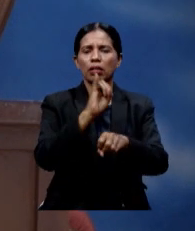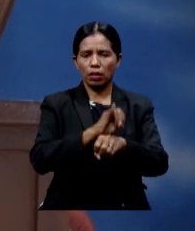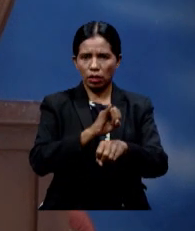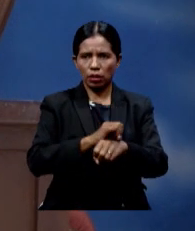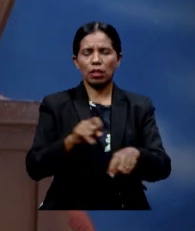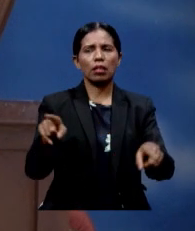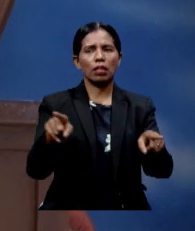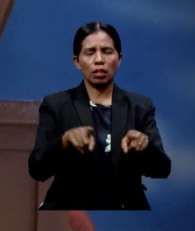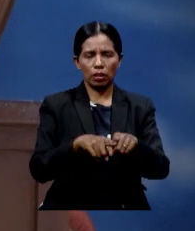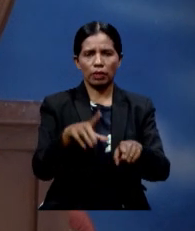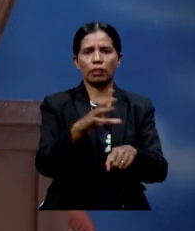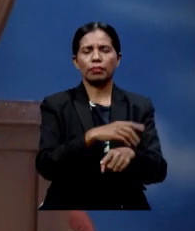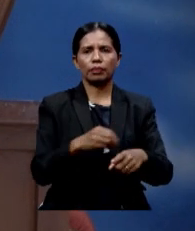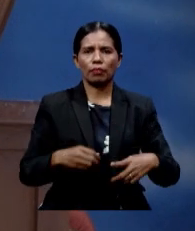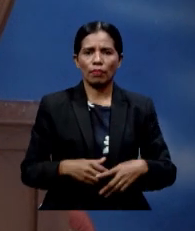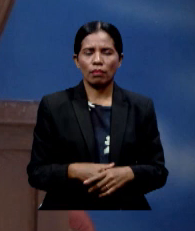mai iskuidus